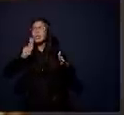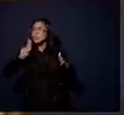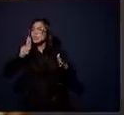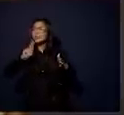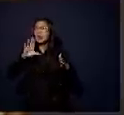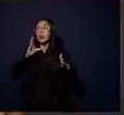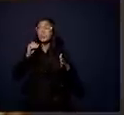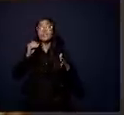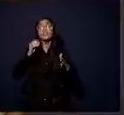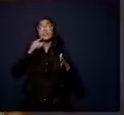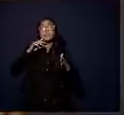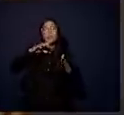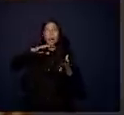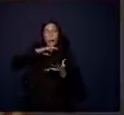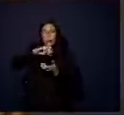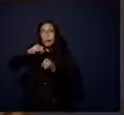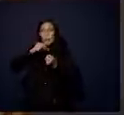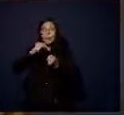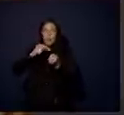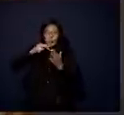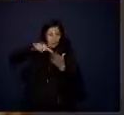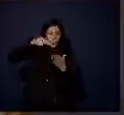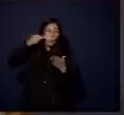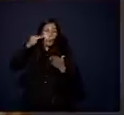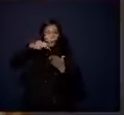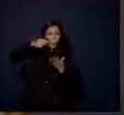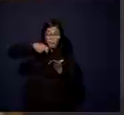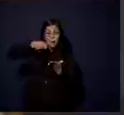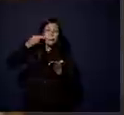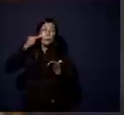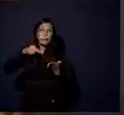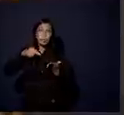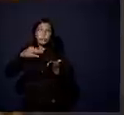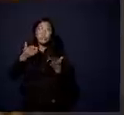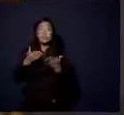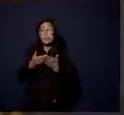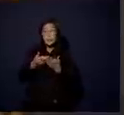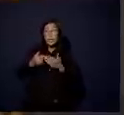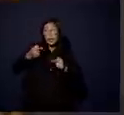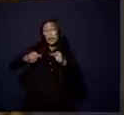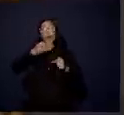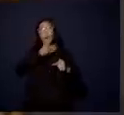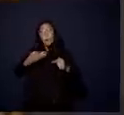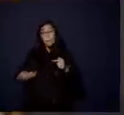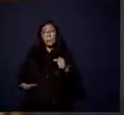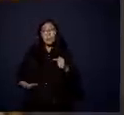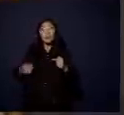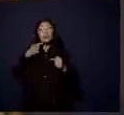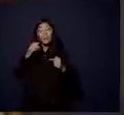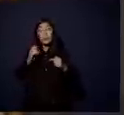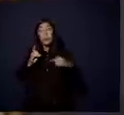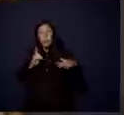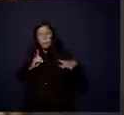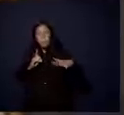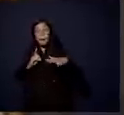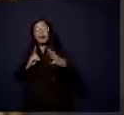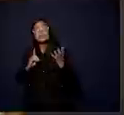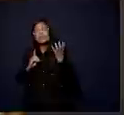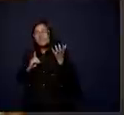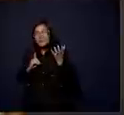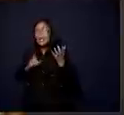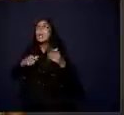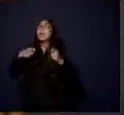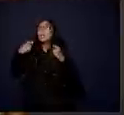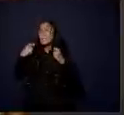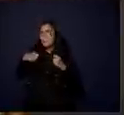sustentabilidade fiscal seja para promoção né de políticas públicas que a nossa sociedade tanto demanda e tanto precisa